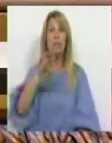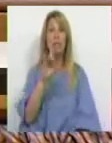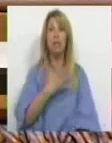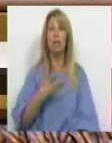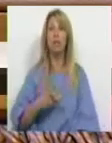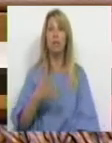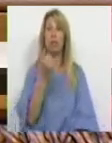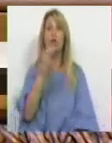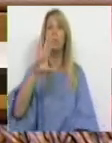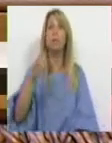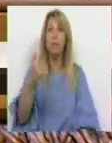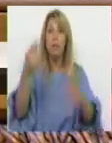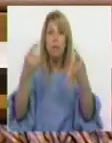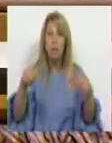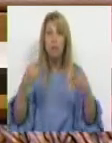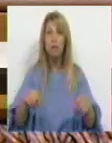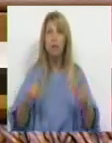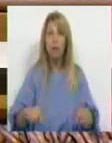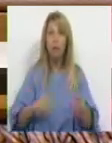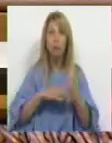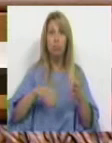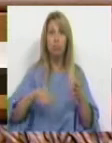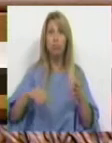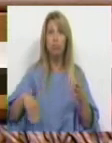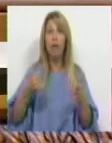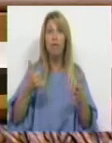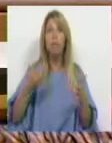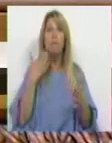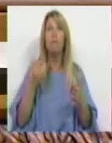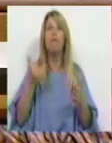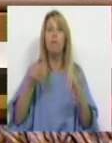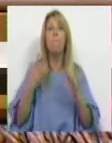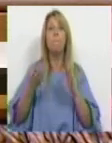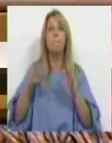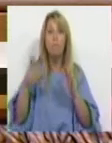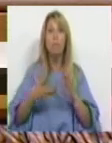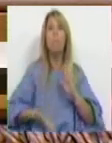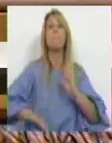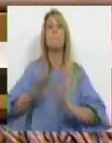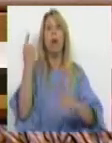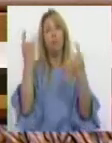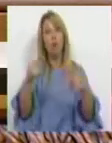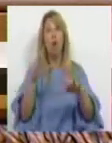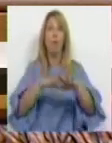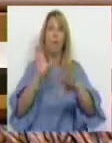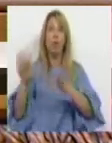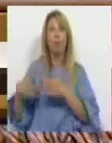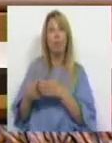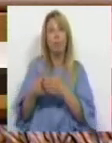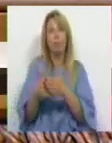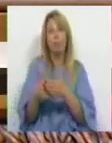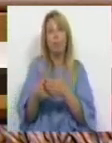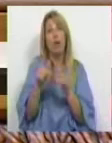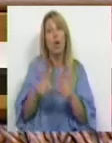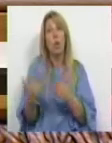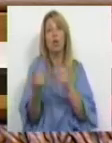e que obteve mais de 20 mil subscritores. E só por razões processuais não pode estar aqui também em debate